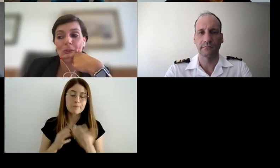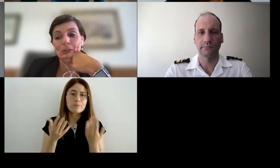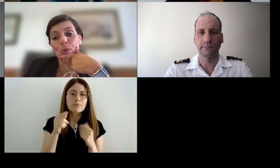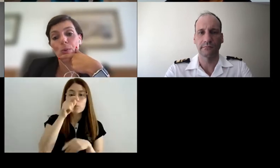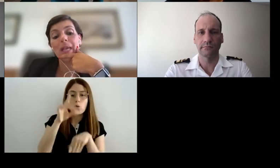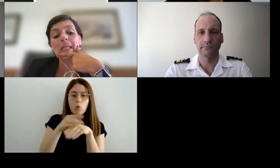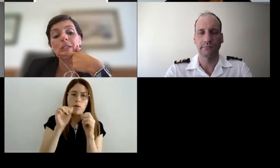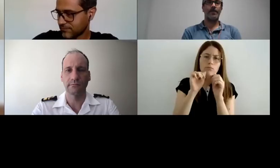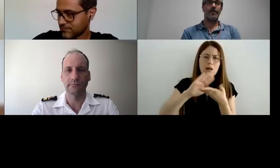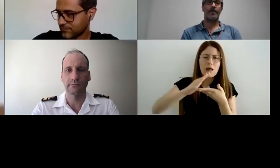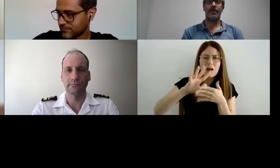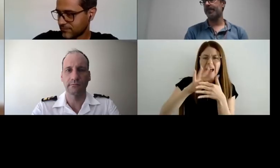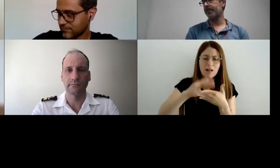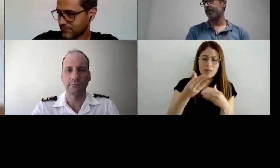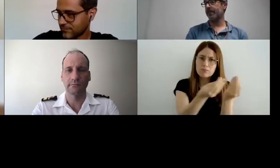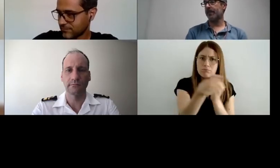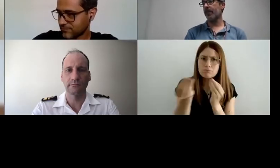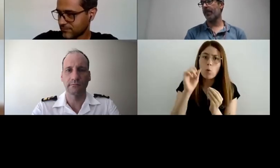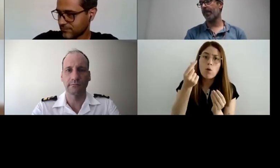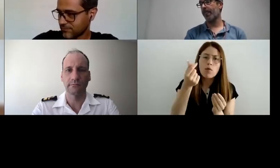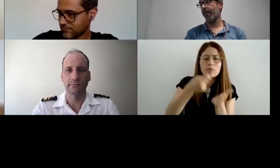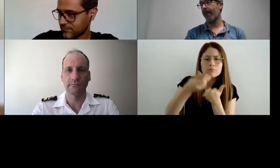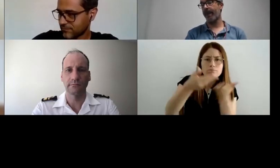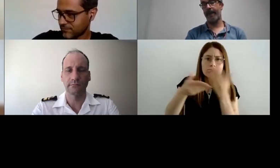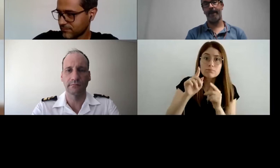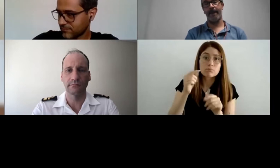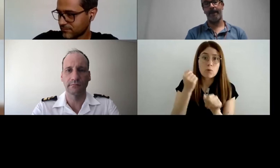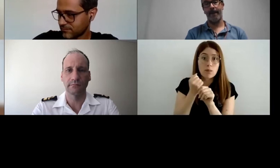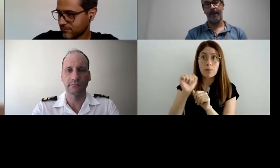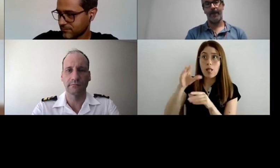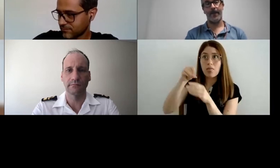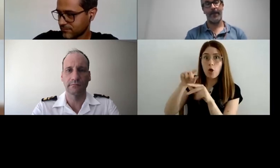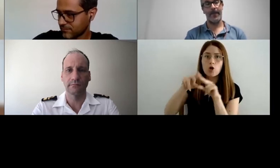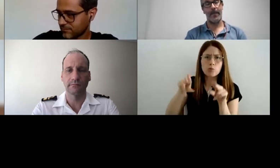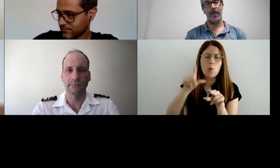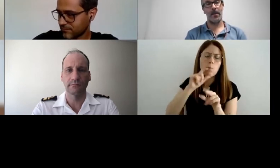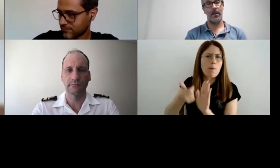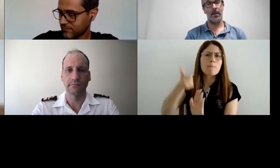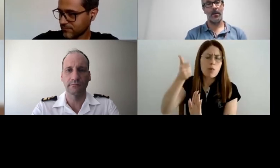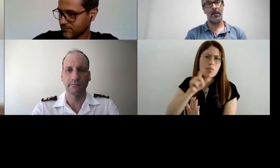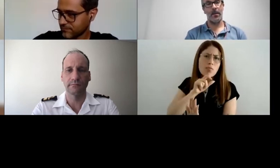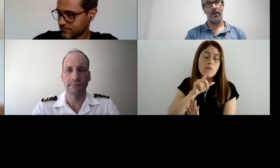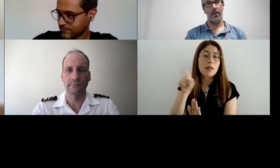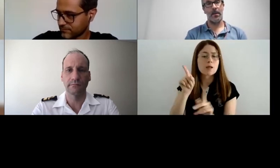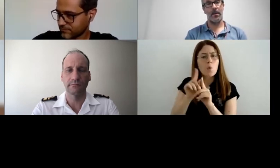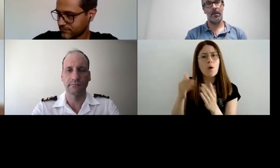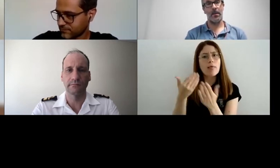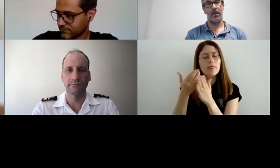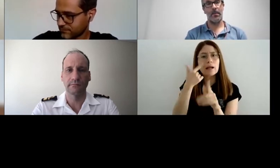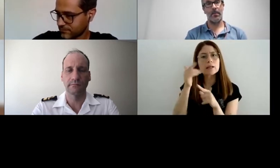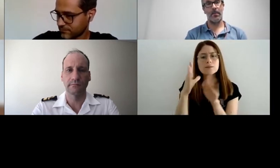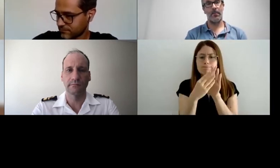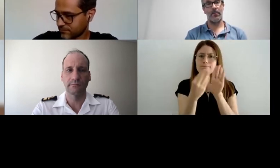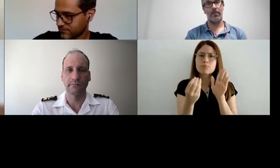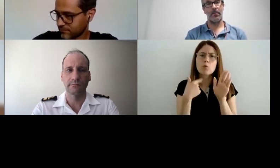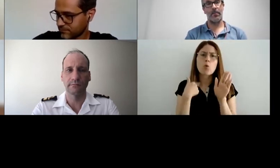doentes, ou fazer cobranças. O propósito de trabalhar num hospital podia ser bem mais nobre. E é como lhe digo, isto é dando o exemplo. Eu não posso